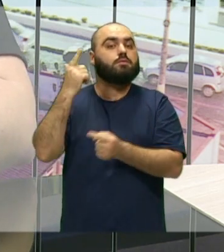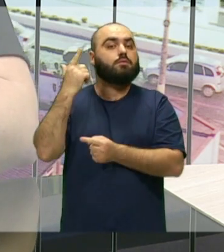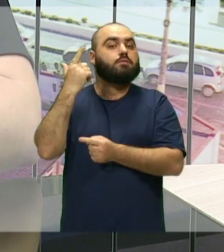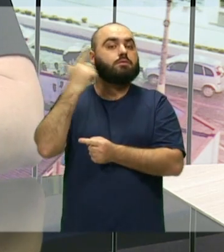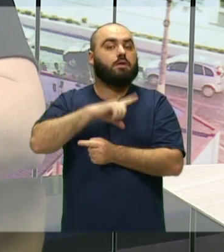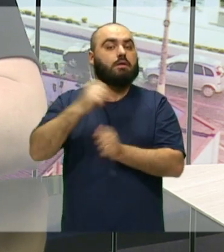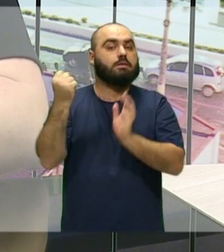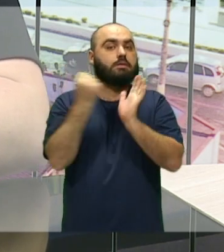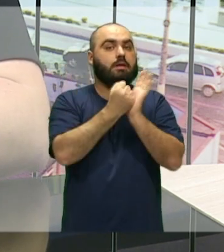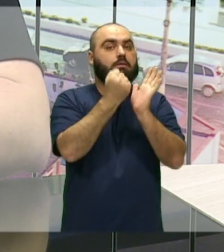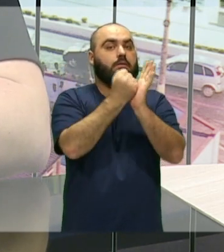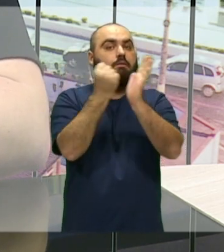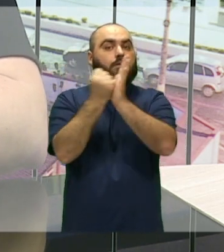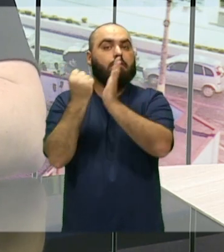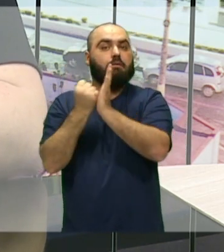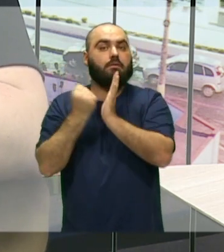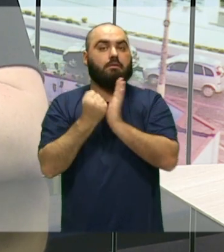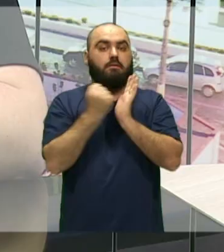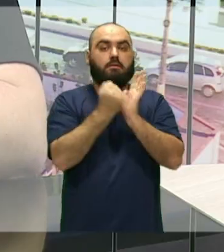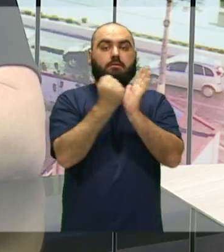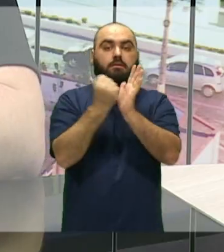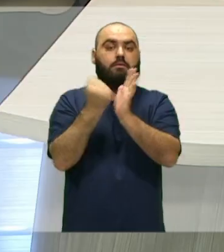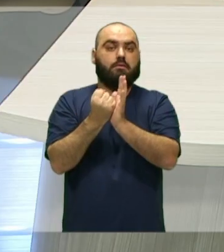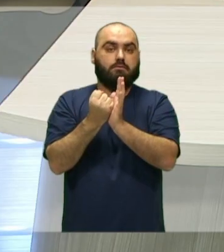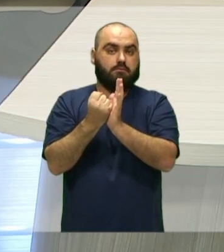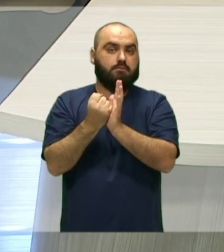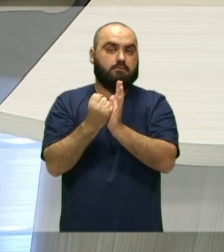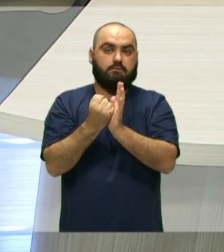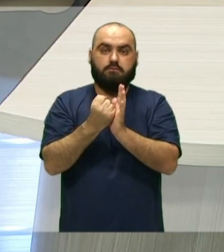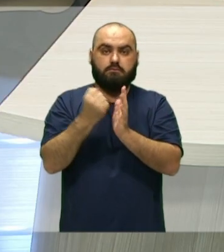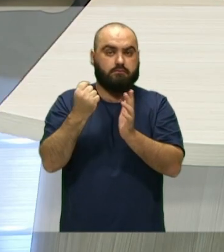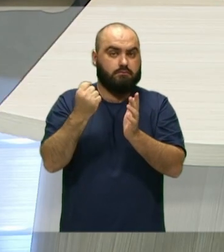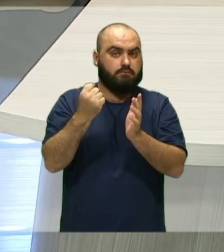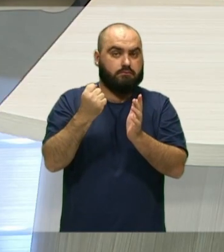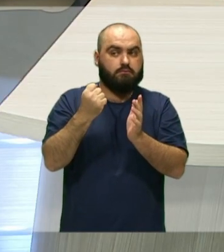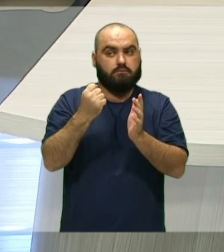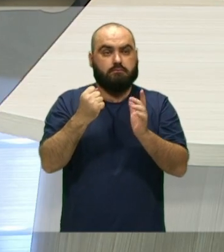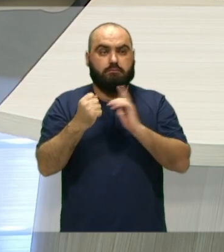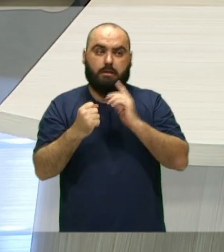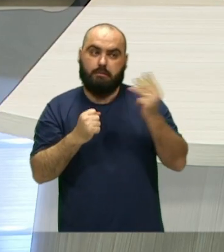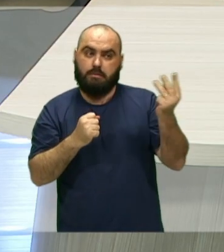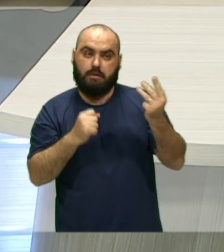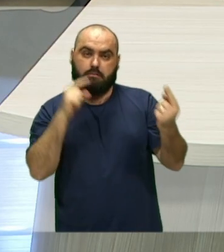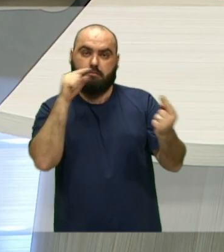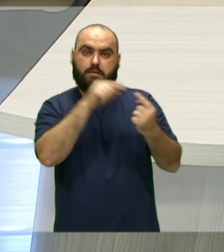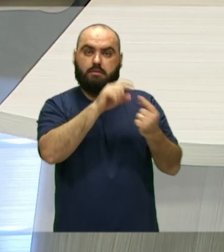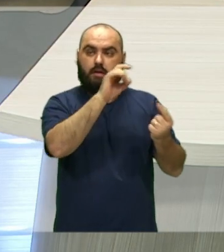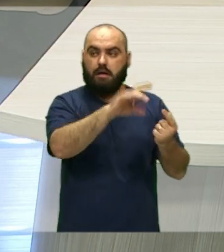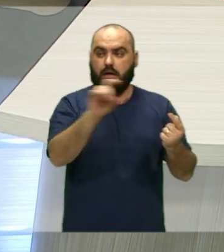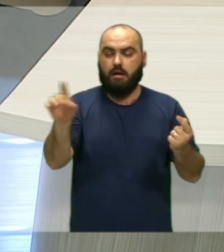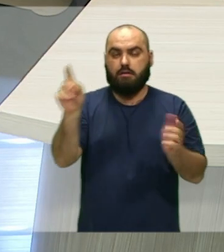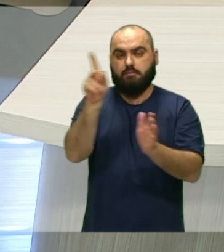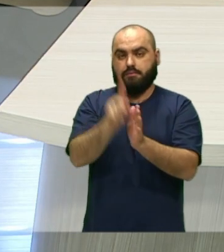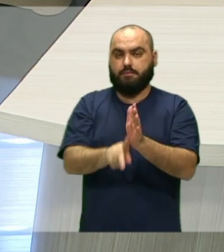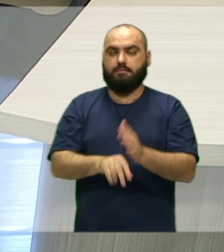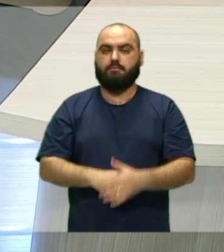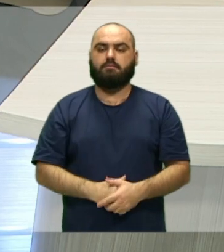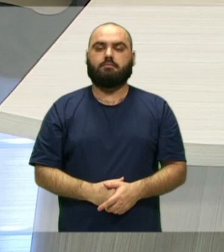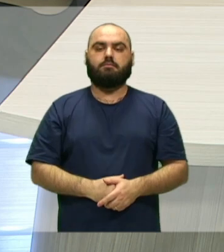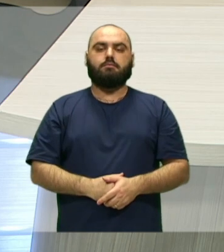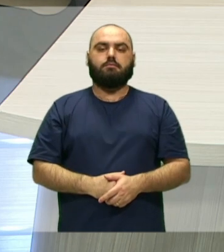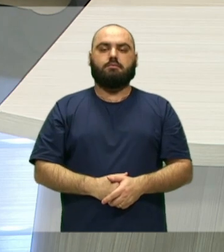selo eh com com esse máximo de três objetivos por projeto né sim